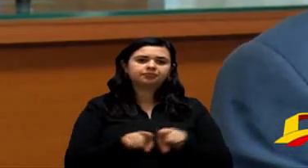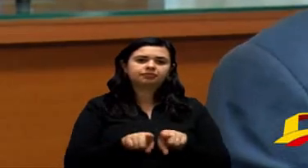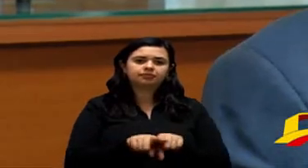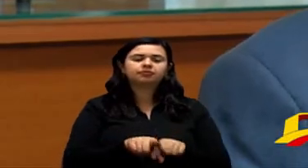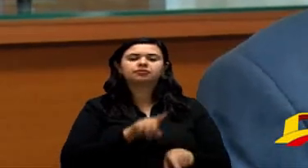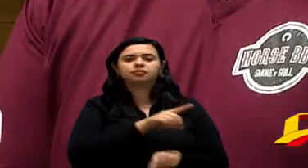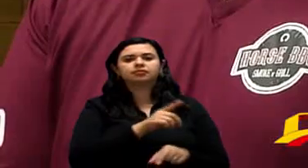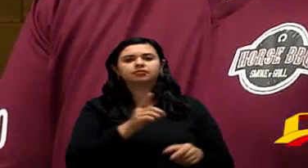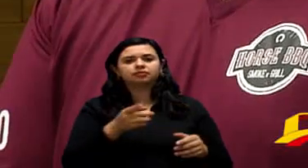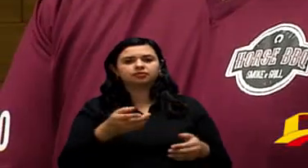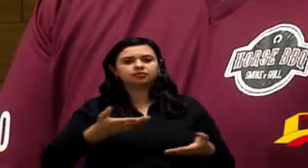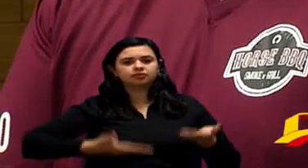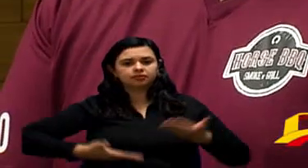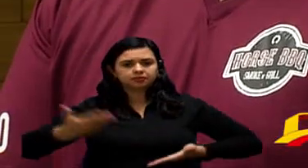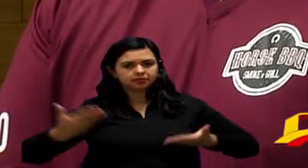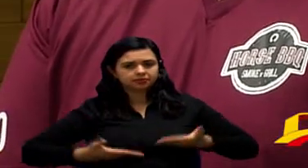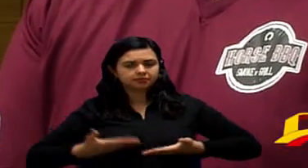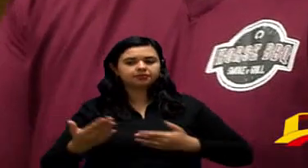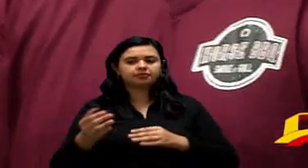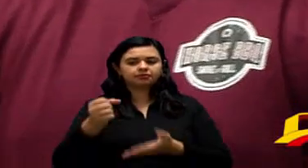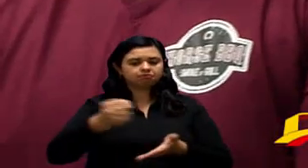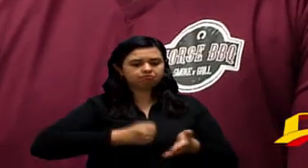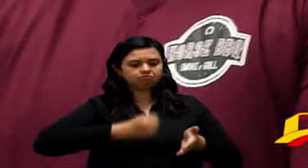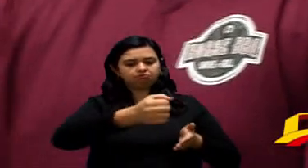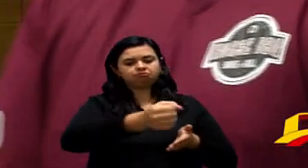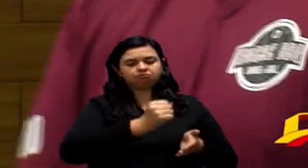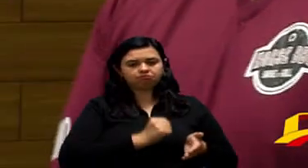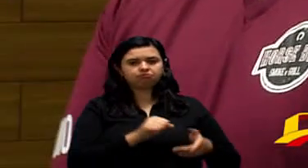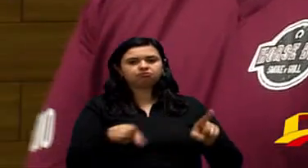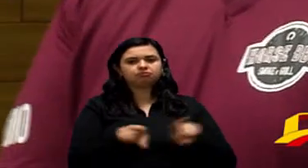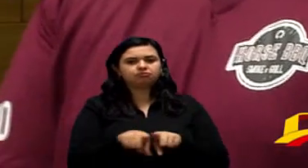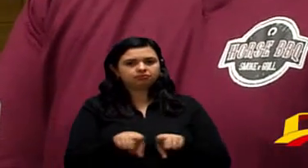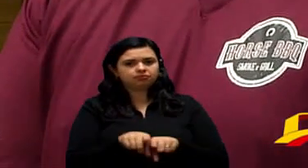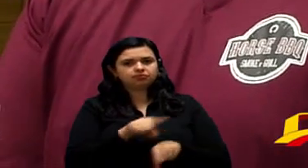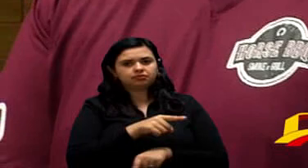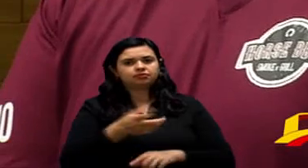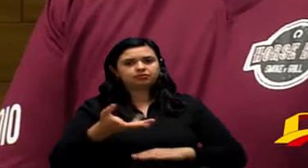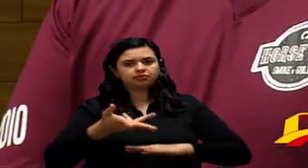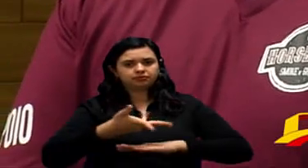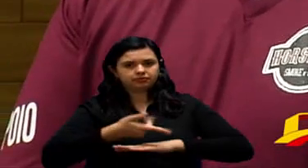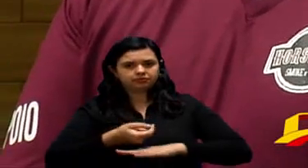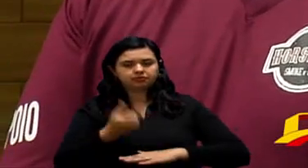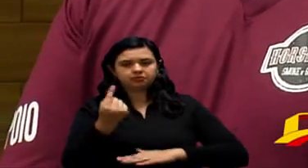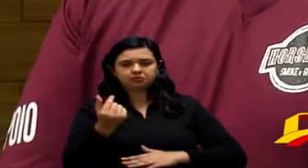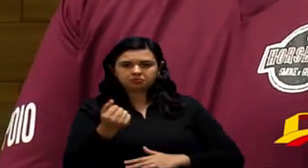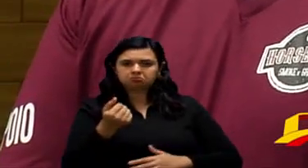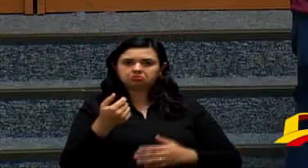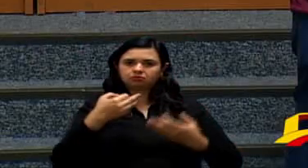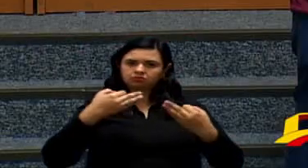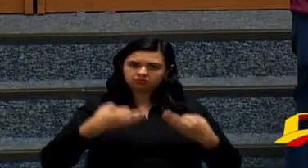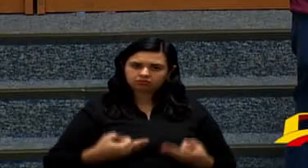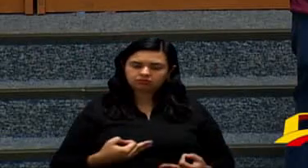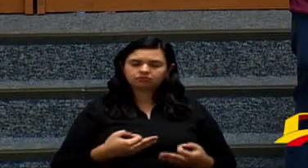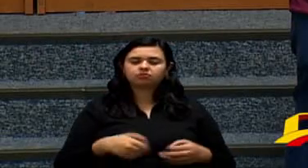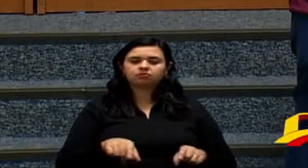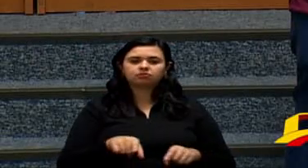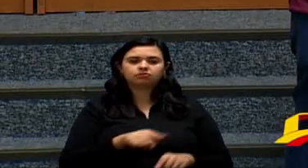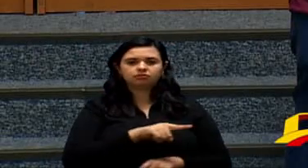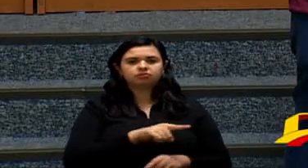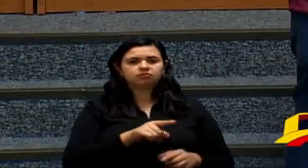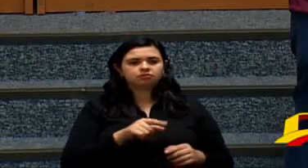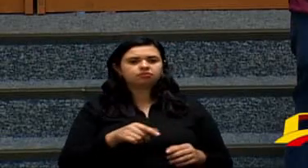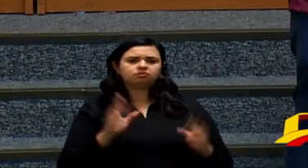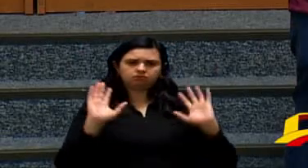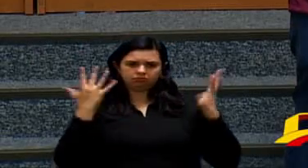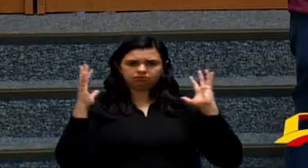fomentando a economia local oferecendo qualidade Bom Preço um atendimento excelente Então queria pedir até